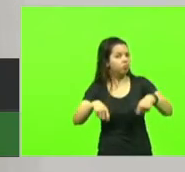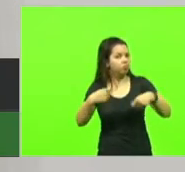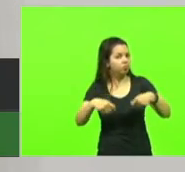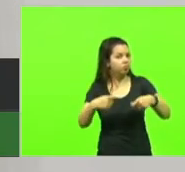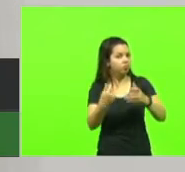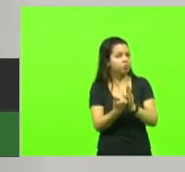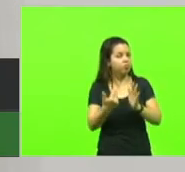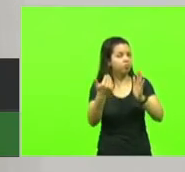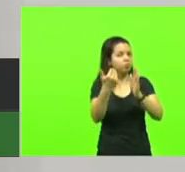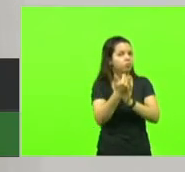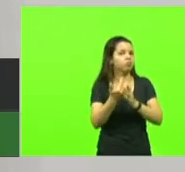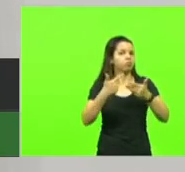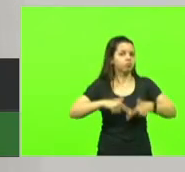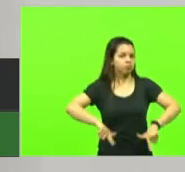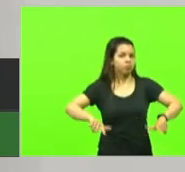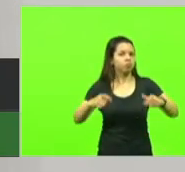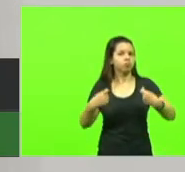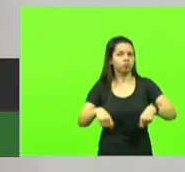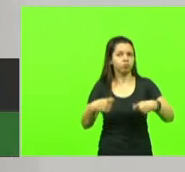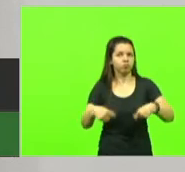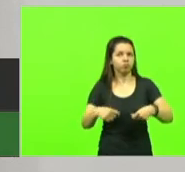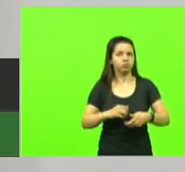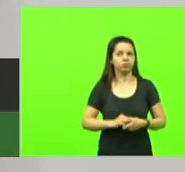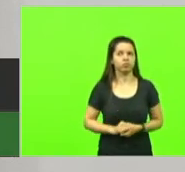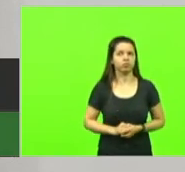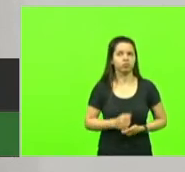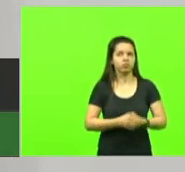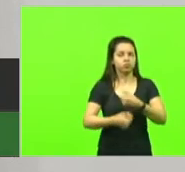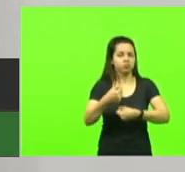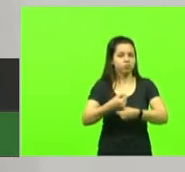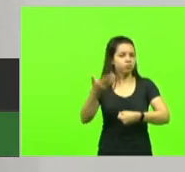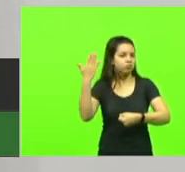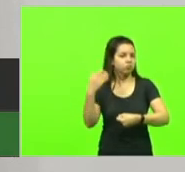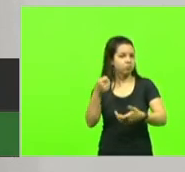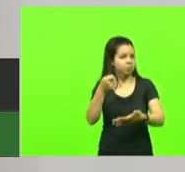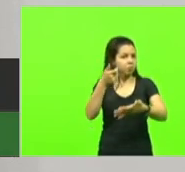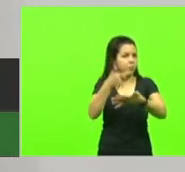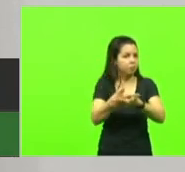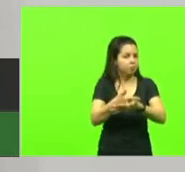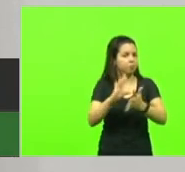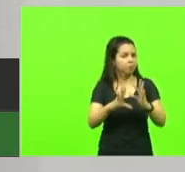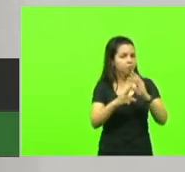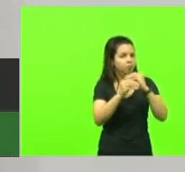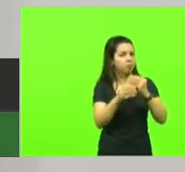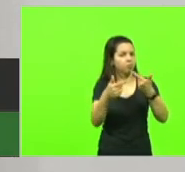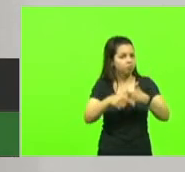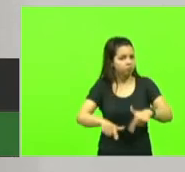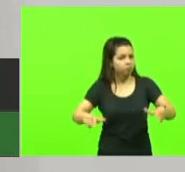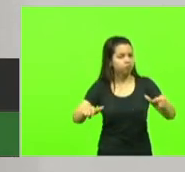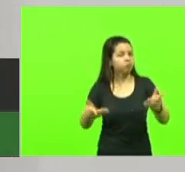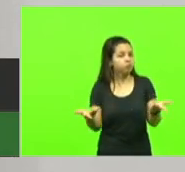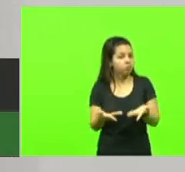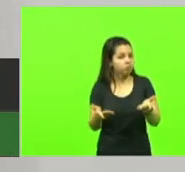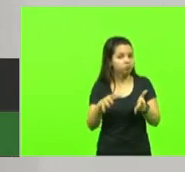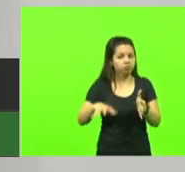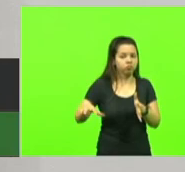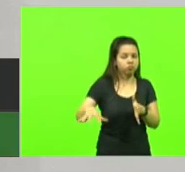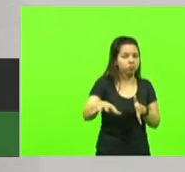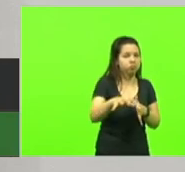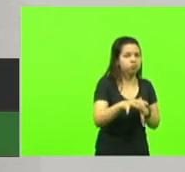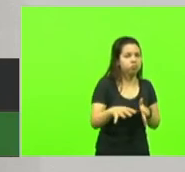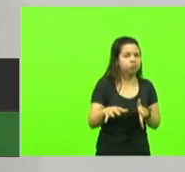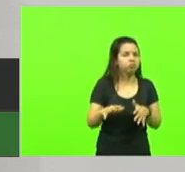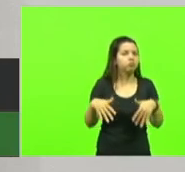uma isonomia. No ano passado, foram pagas as emendas de forma isonômica. Agora está por região. Qual será a